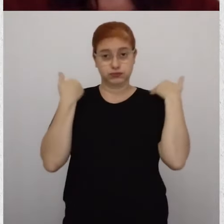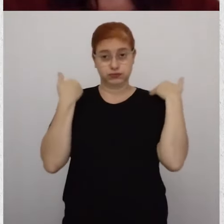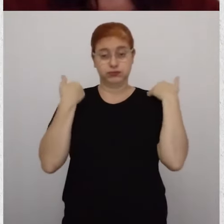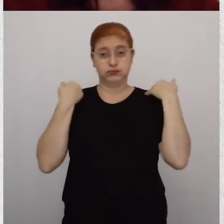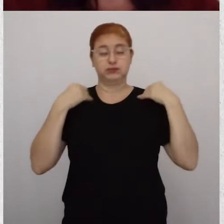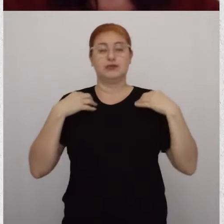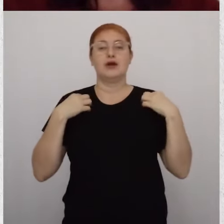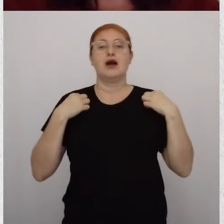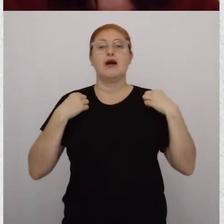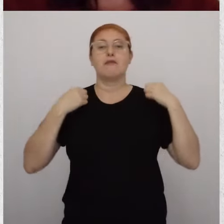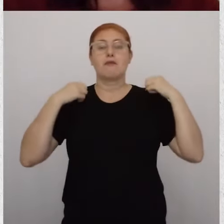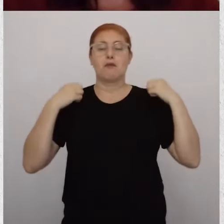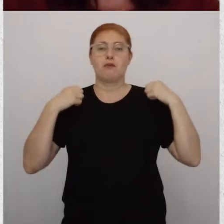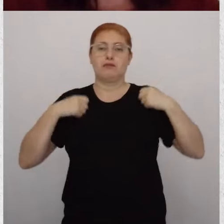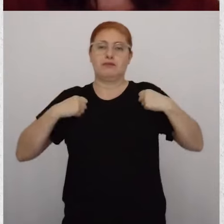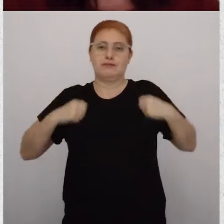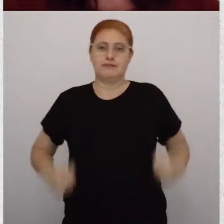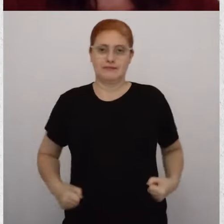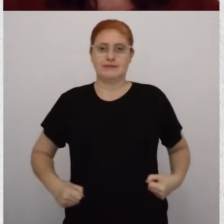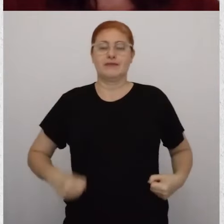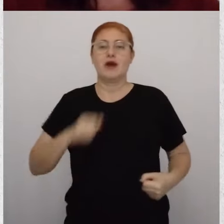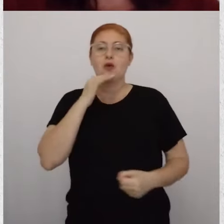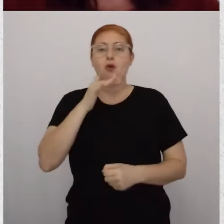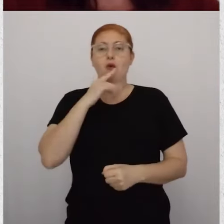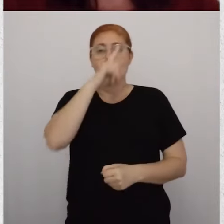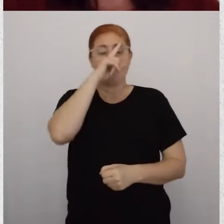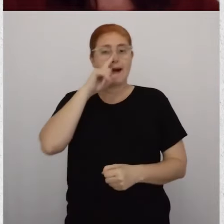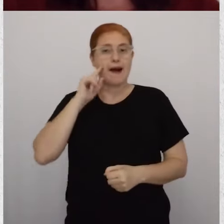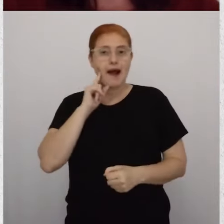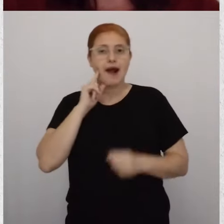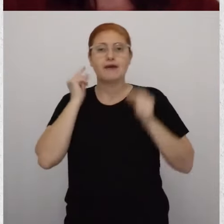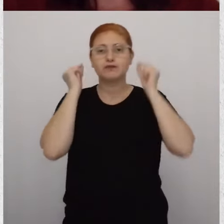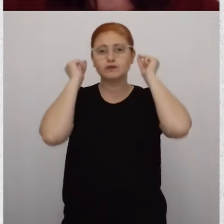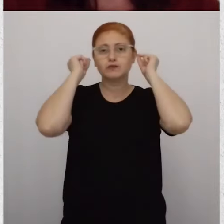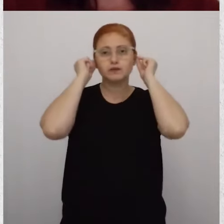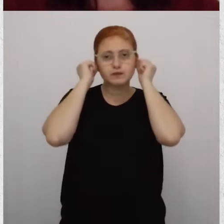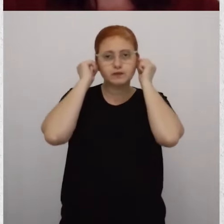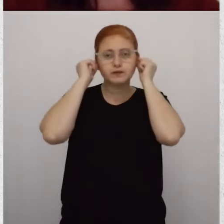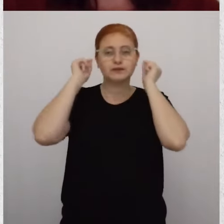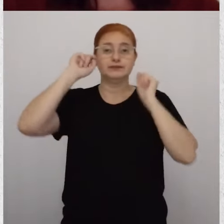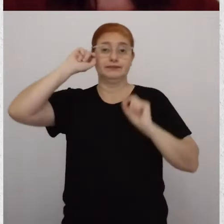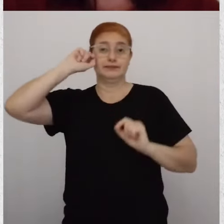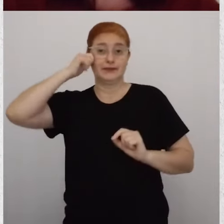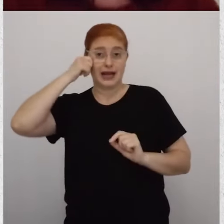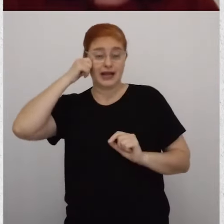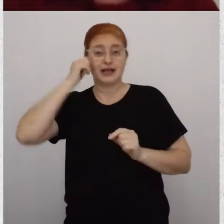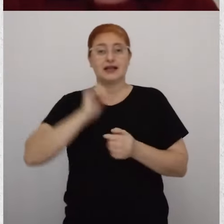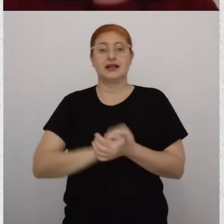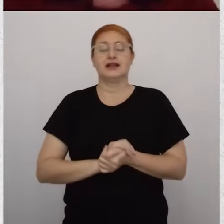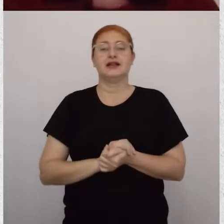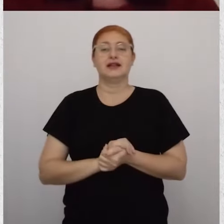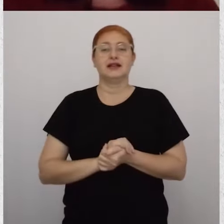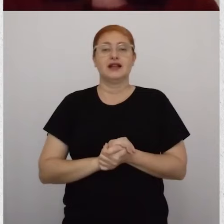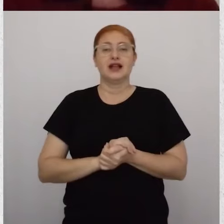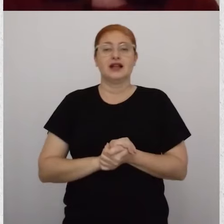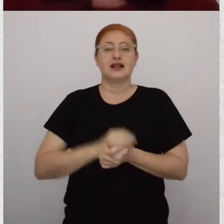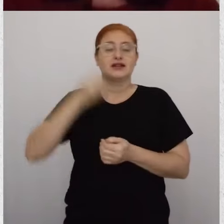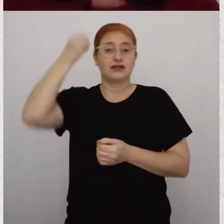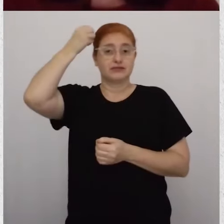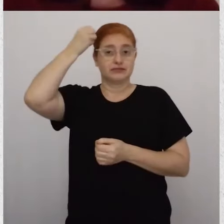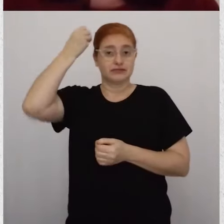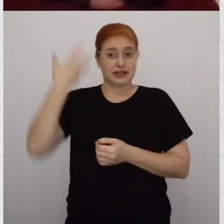uma blusa, a camiseta amarela, com fones de ouvidos preto. Estou me